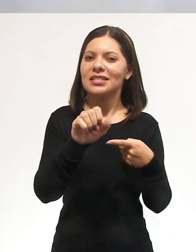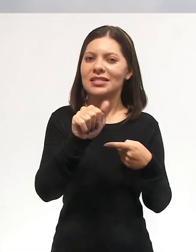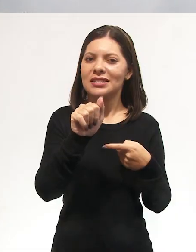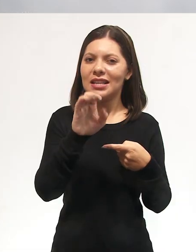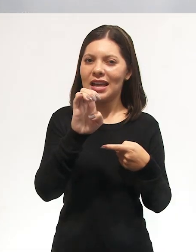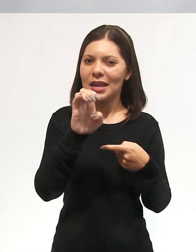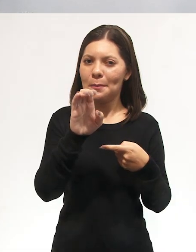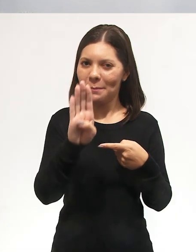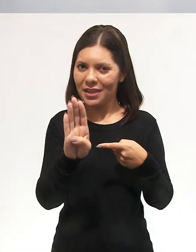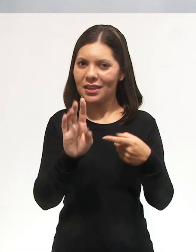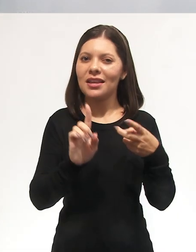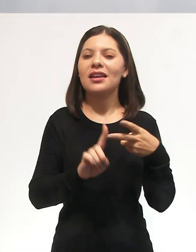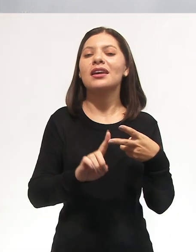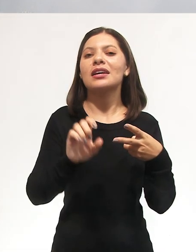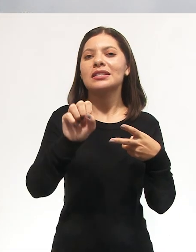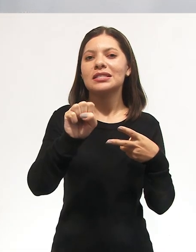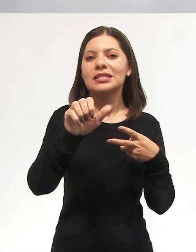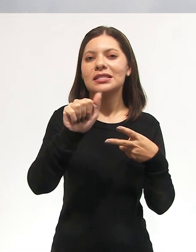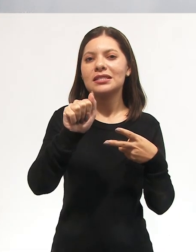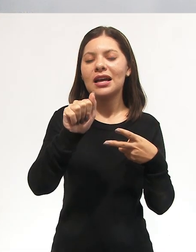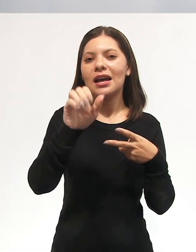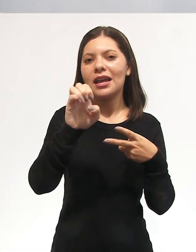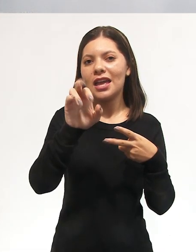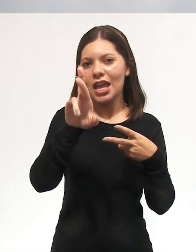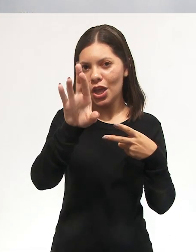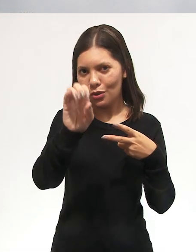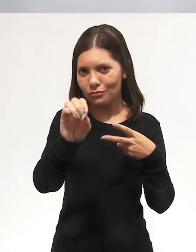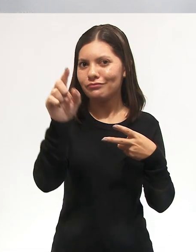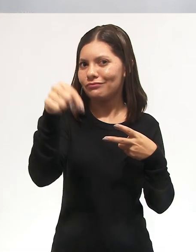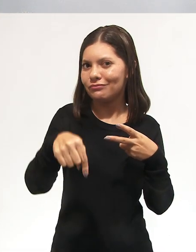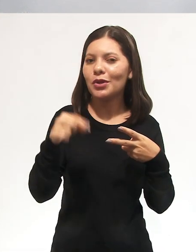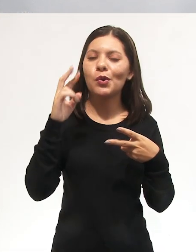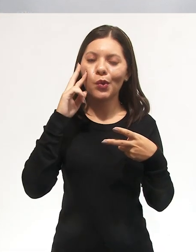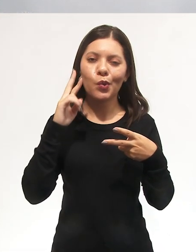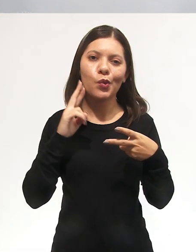SAEB, o SAERO aqui no estado de Rondônia,